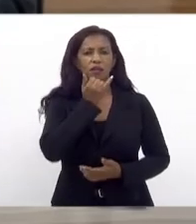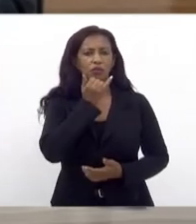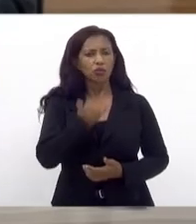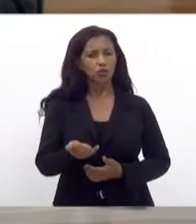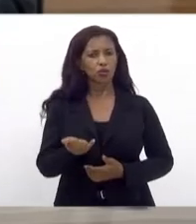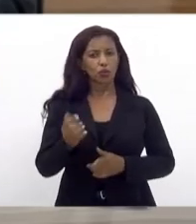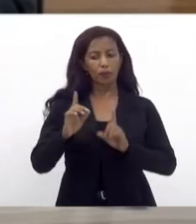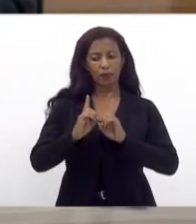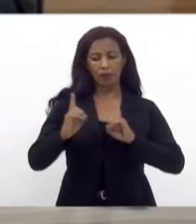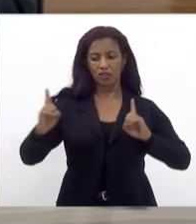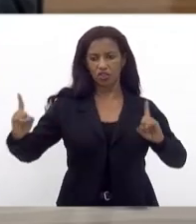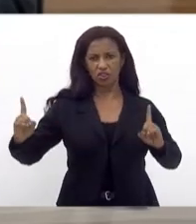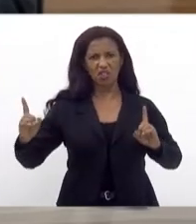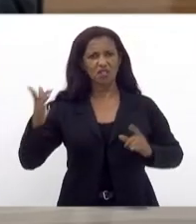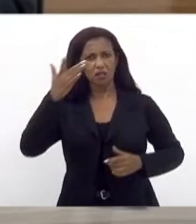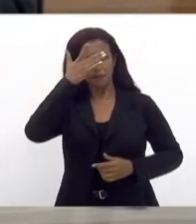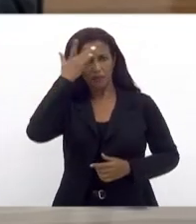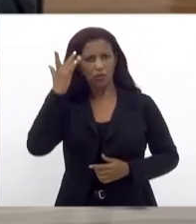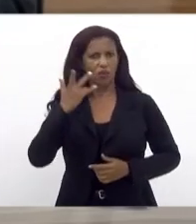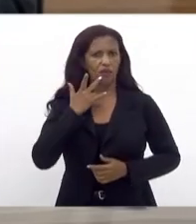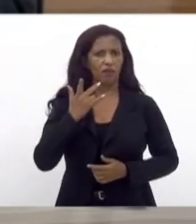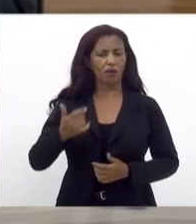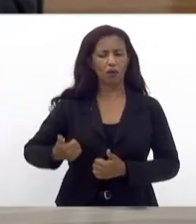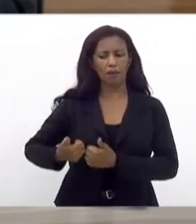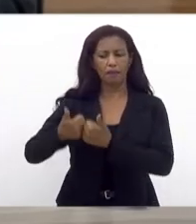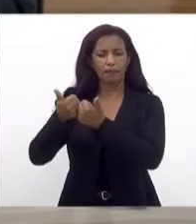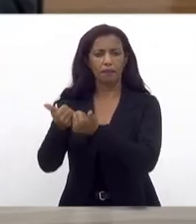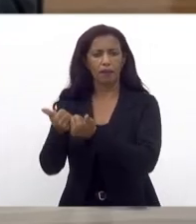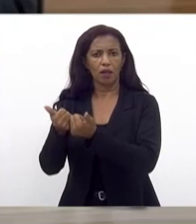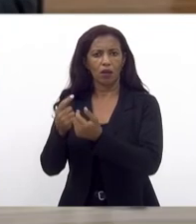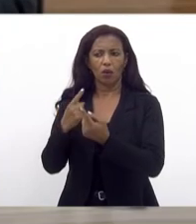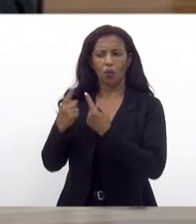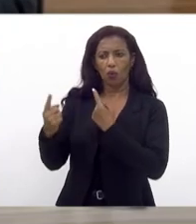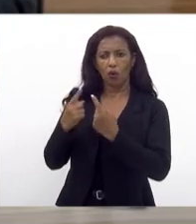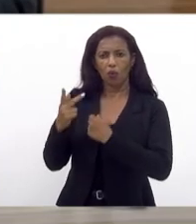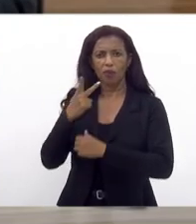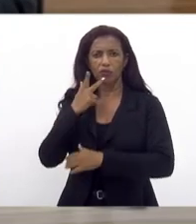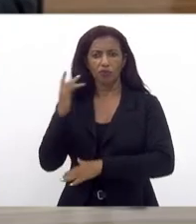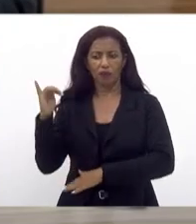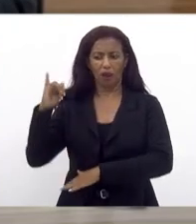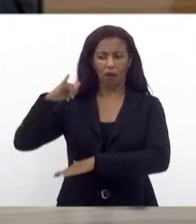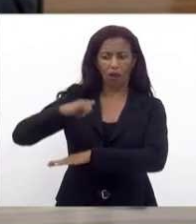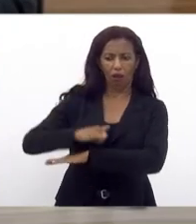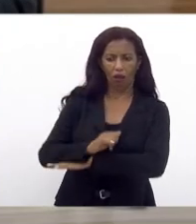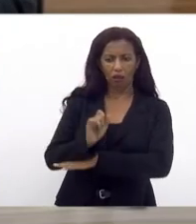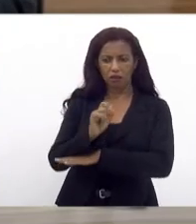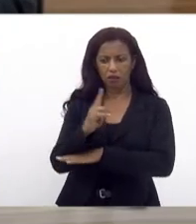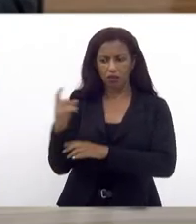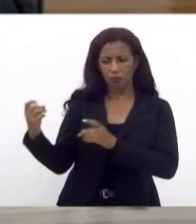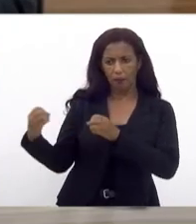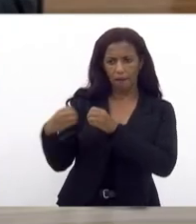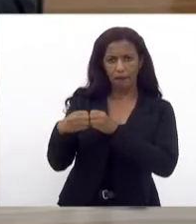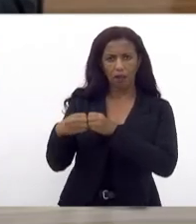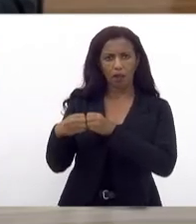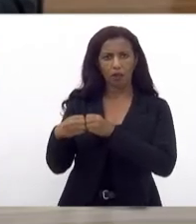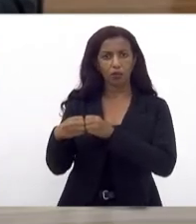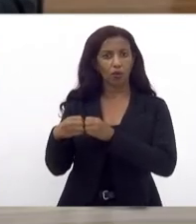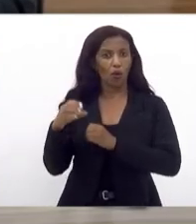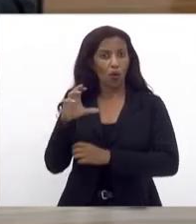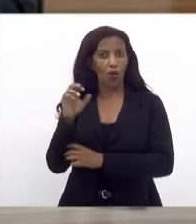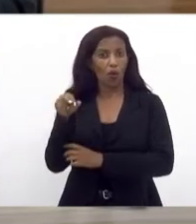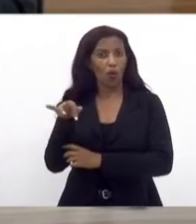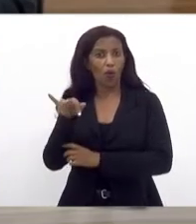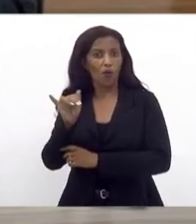da distância, alguém falou que é preferível o argumento de usar o Santos Dumont, que é mais próximo, o aeroporto de Confins